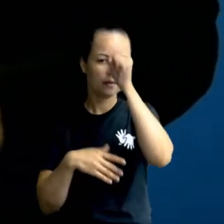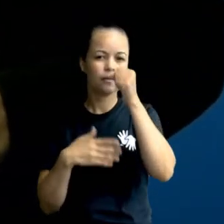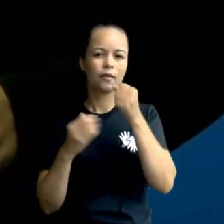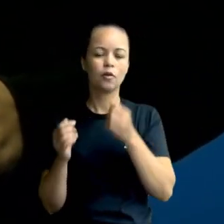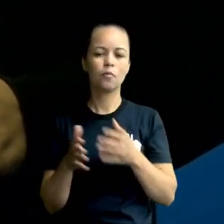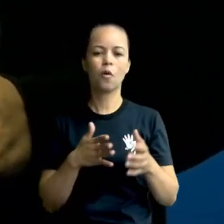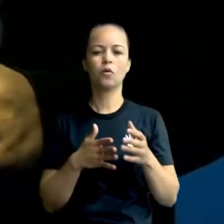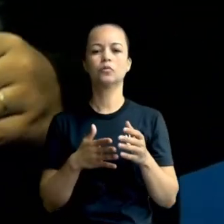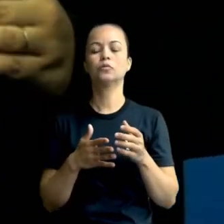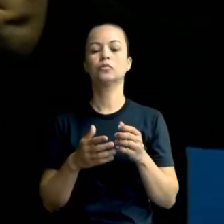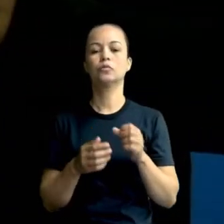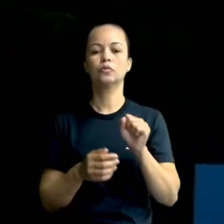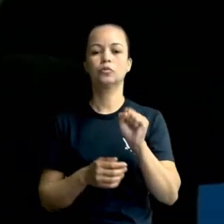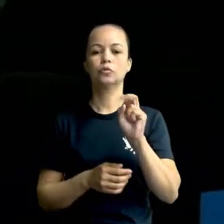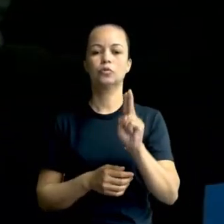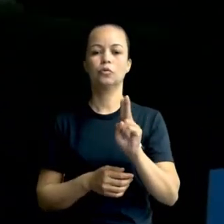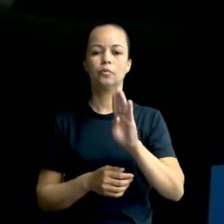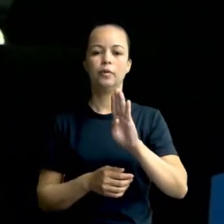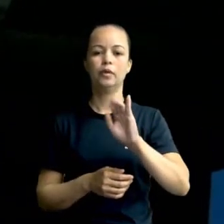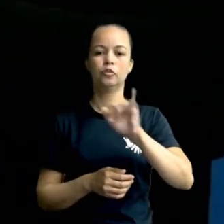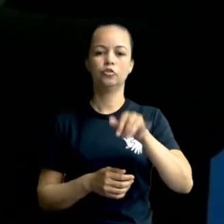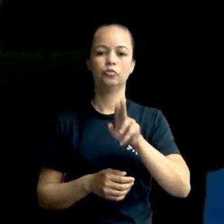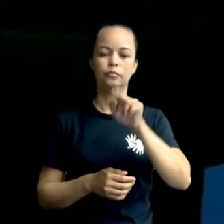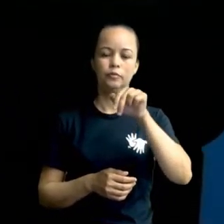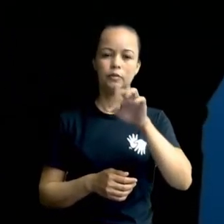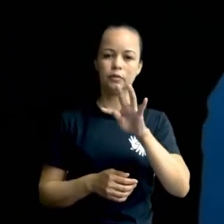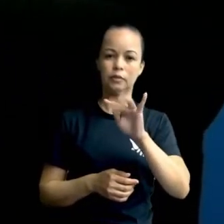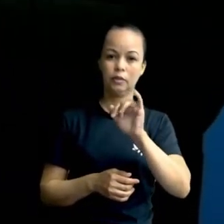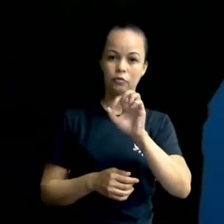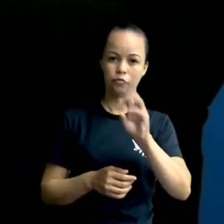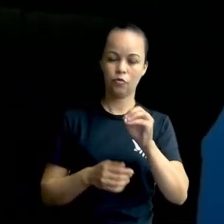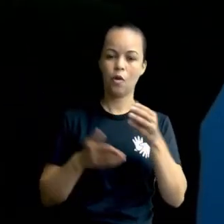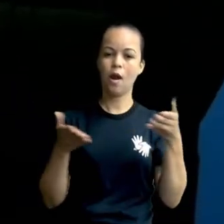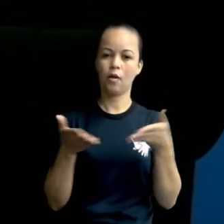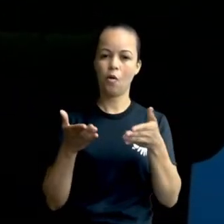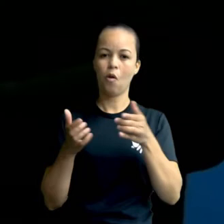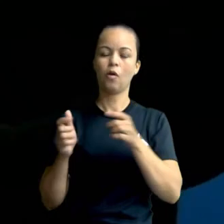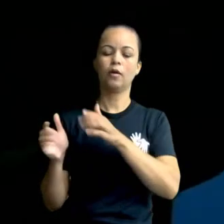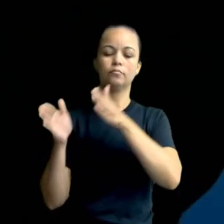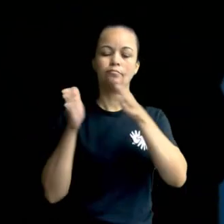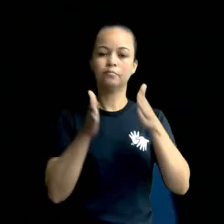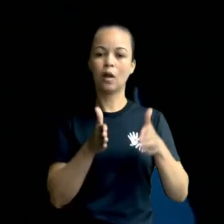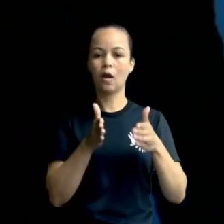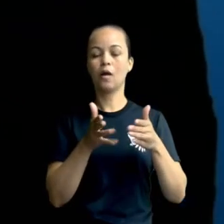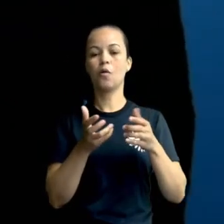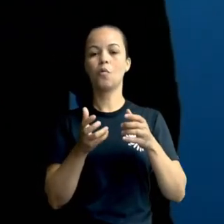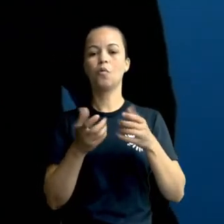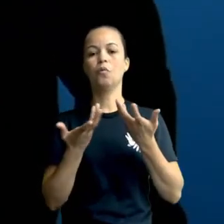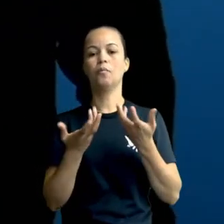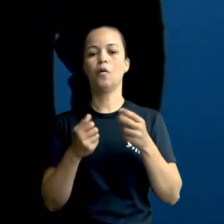tempo no modo subjuntivo, vamos para o tempo no modo imperativo.